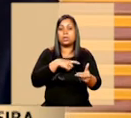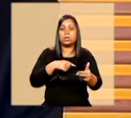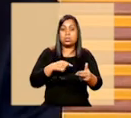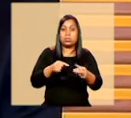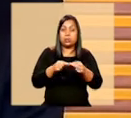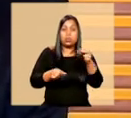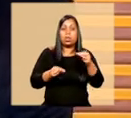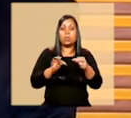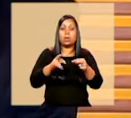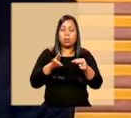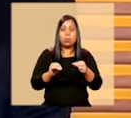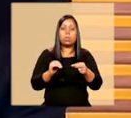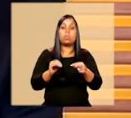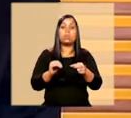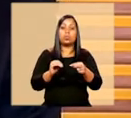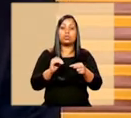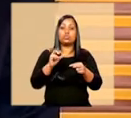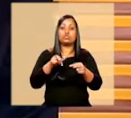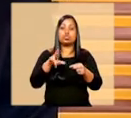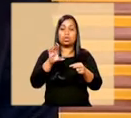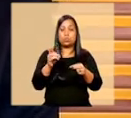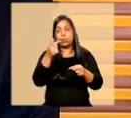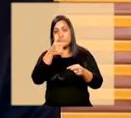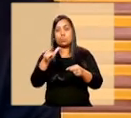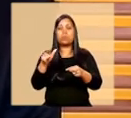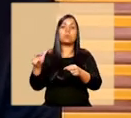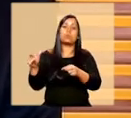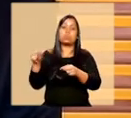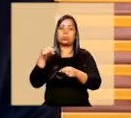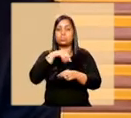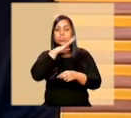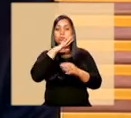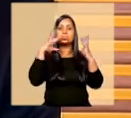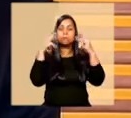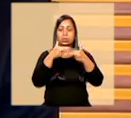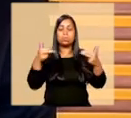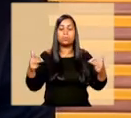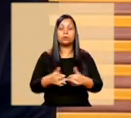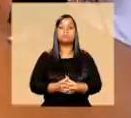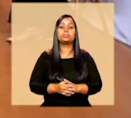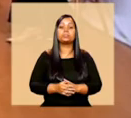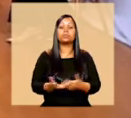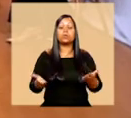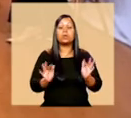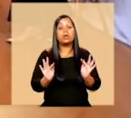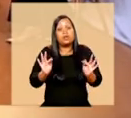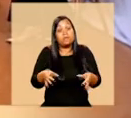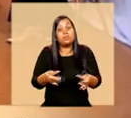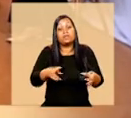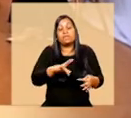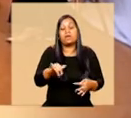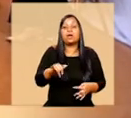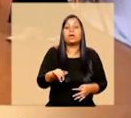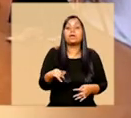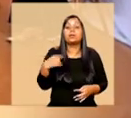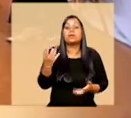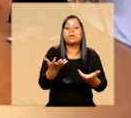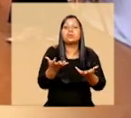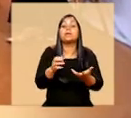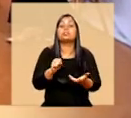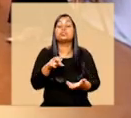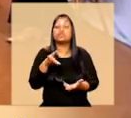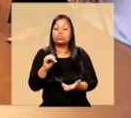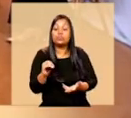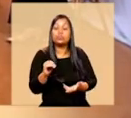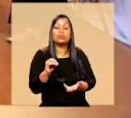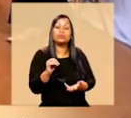né? Célula-tronco, impressão 3D e o xenotransplante com outros animais. Bom, a gente já está entrando na nossa rodada final, né, Matheus? Eu